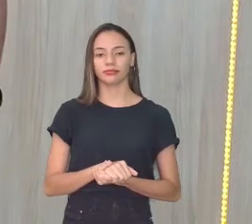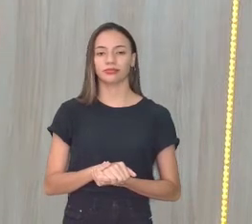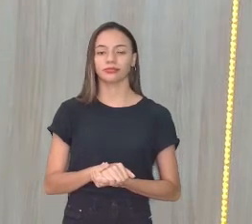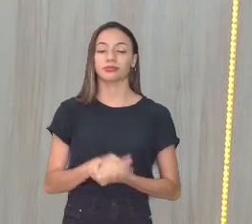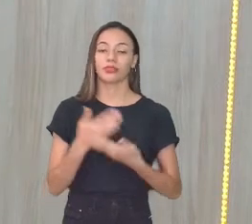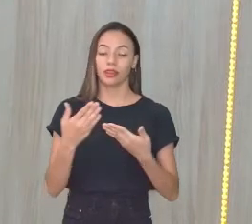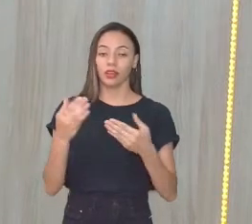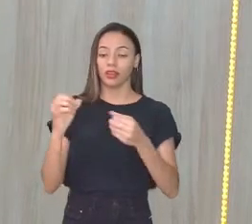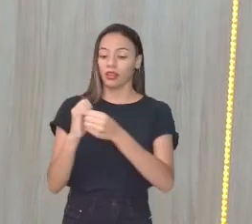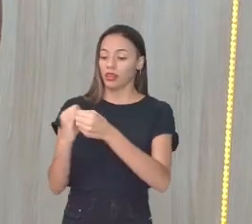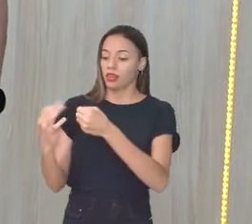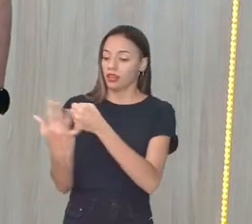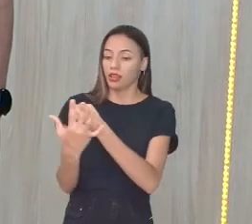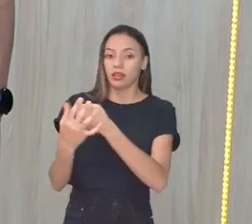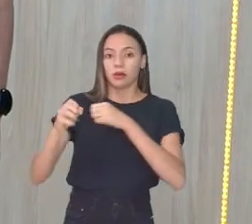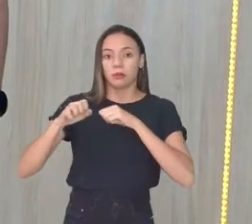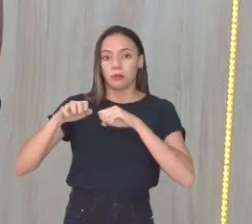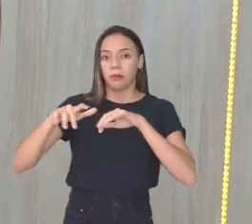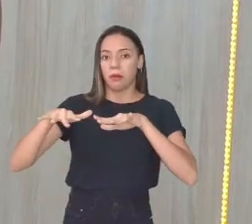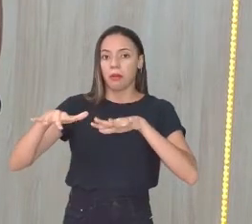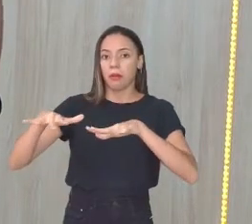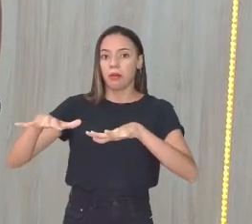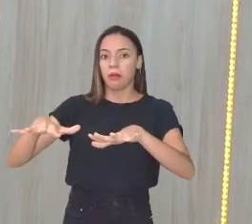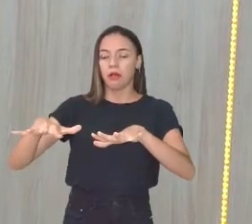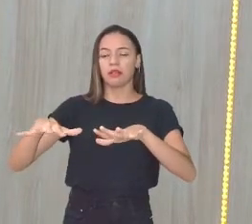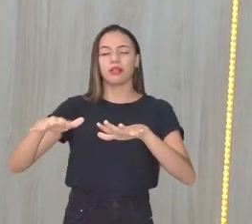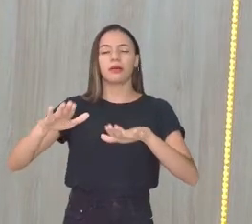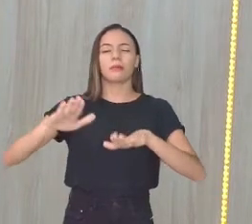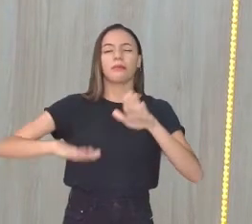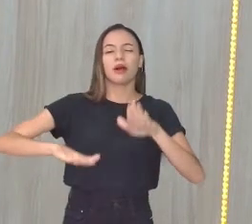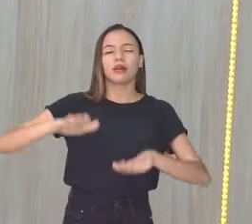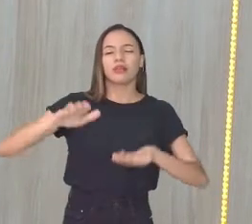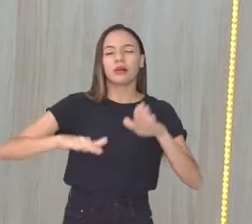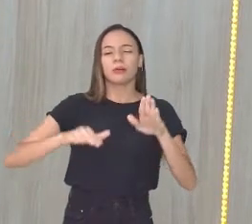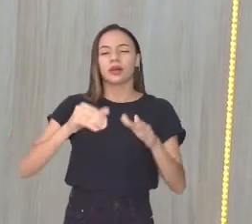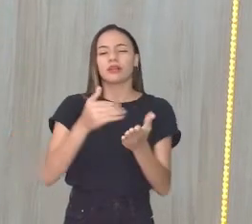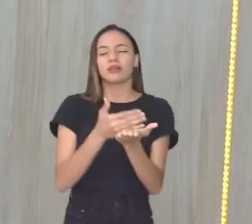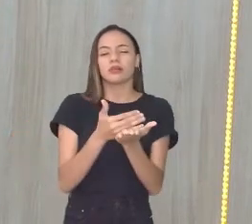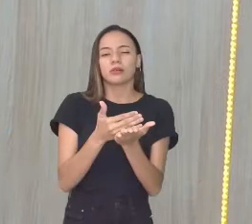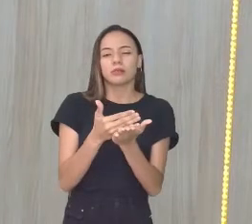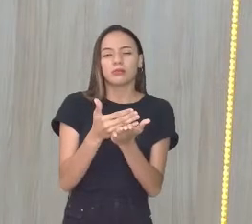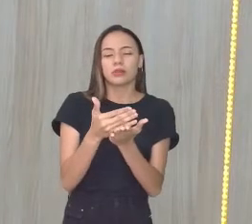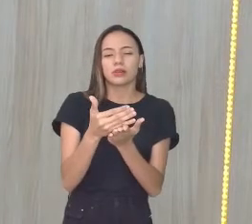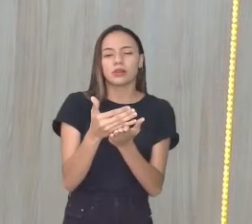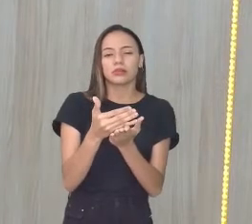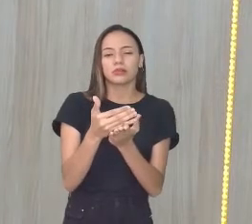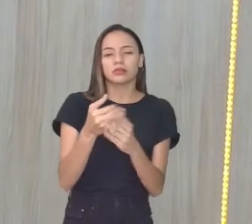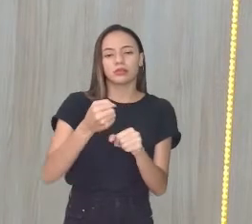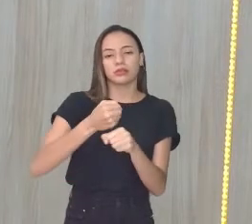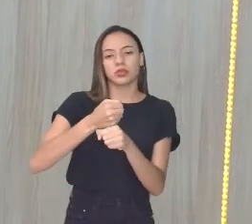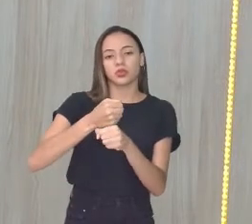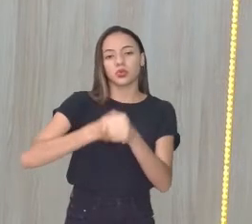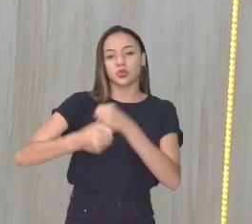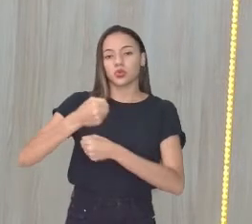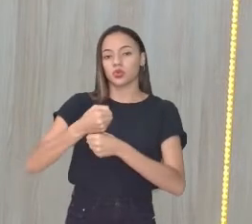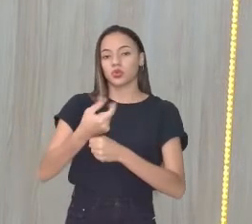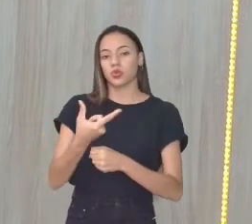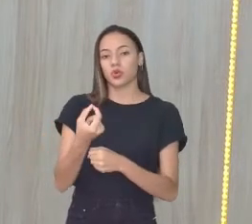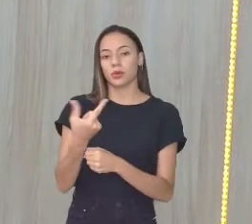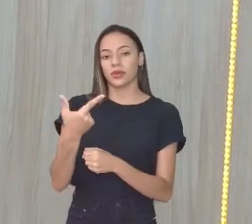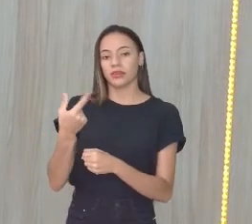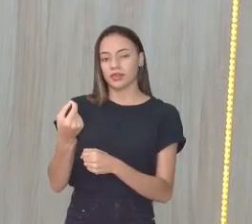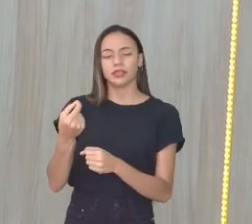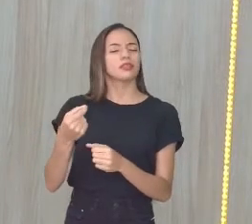A Covid-19, quando chega em meados, né, começo de 2020, o